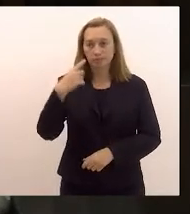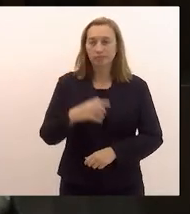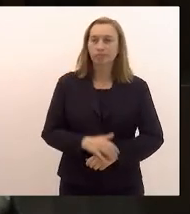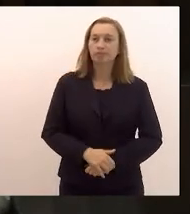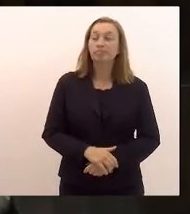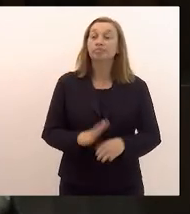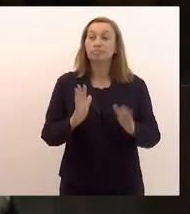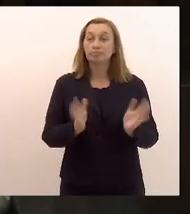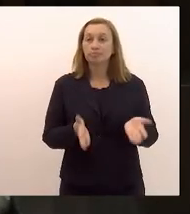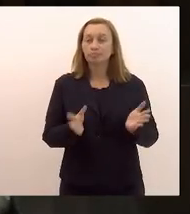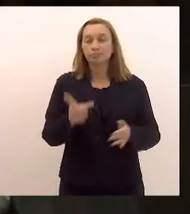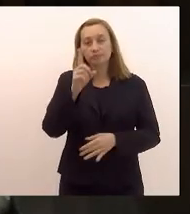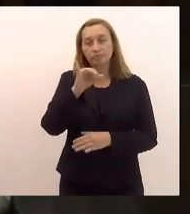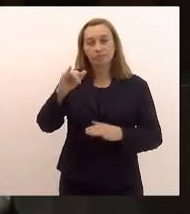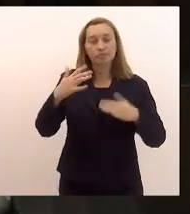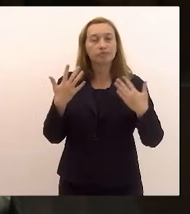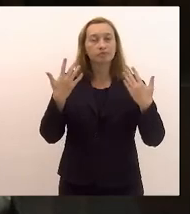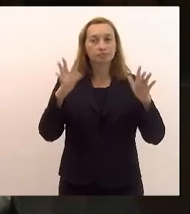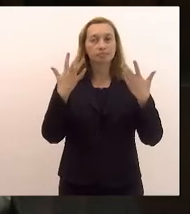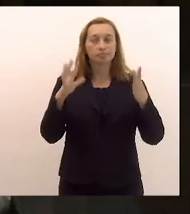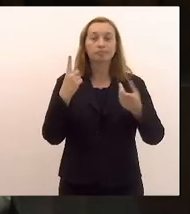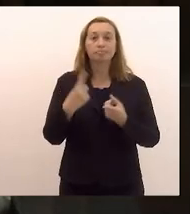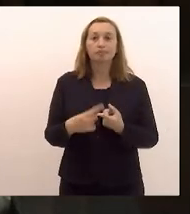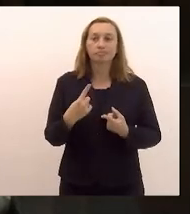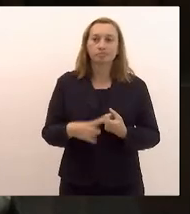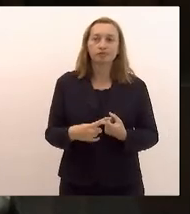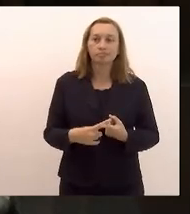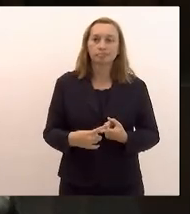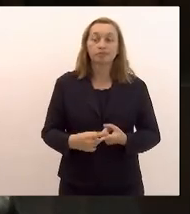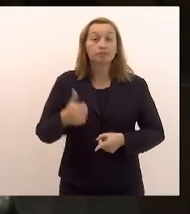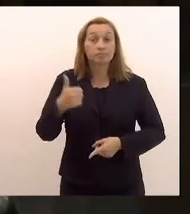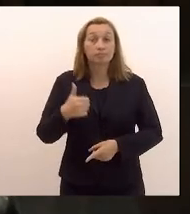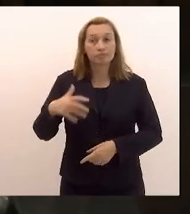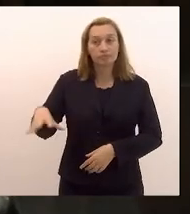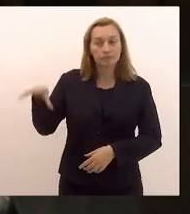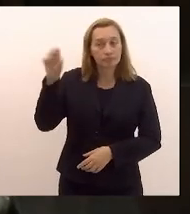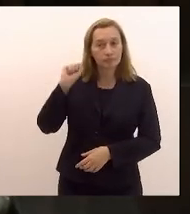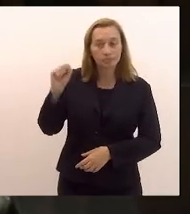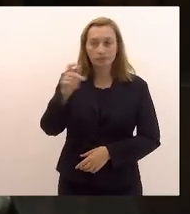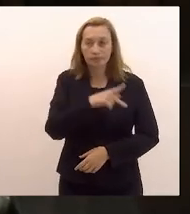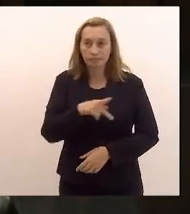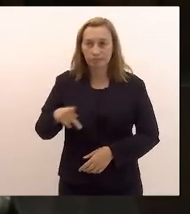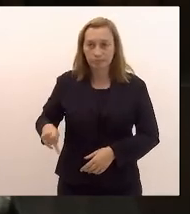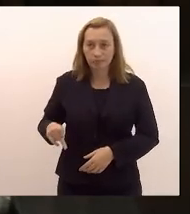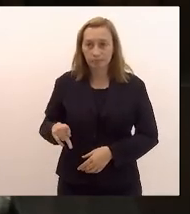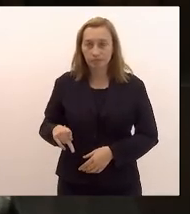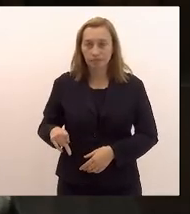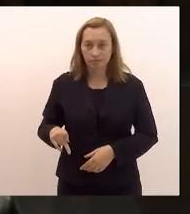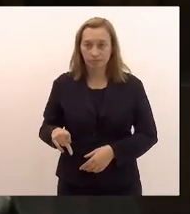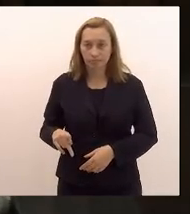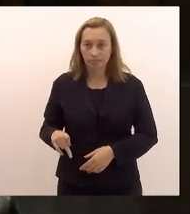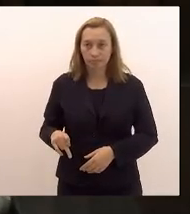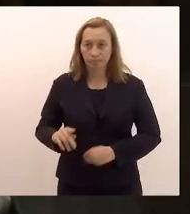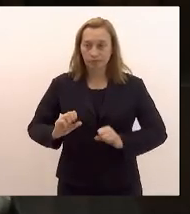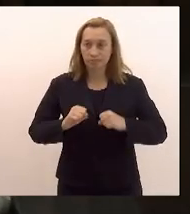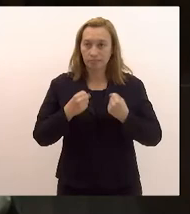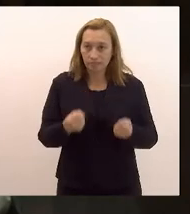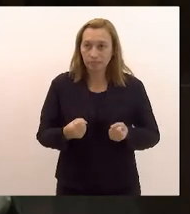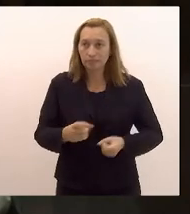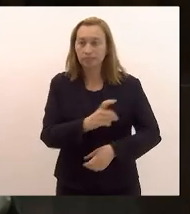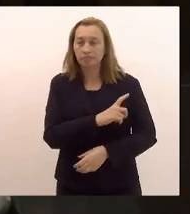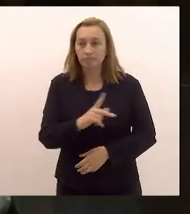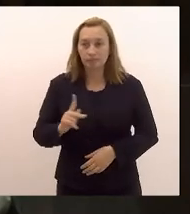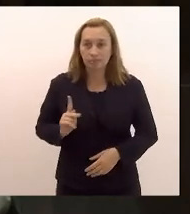E hoje é um dia de celebração porque a gente primeiro escuto presidente da Seccional do Rio de Janeiro defendendo explicitamente a